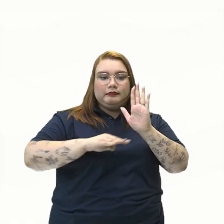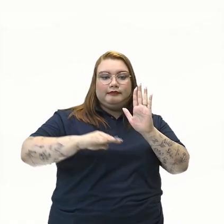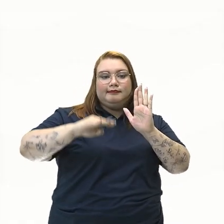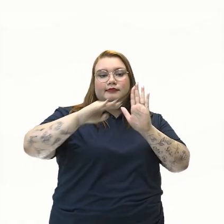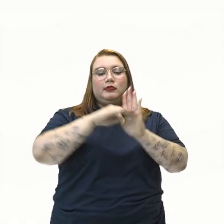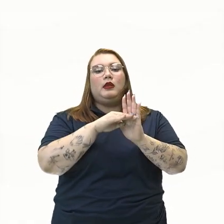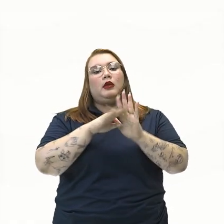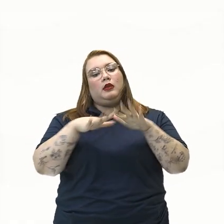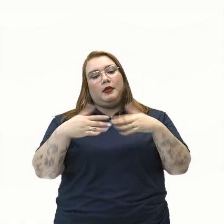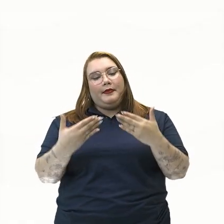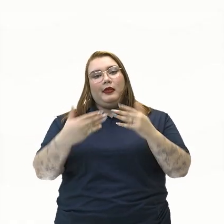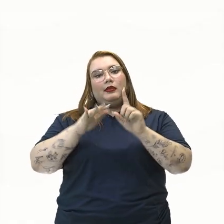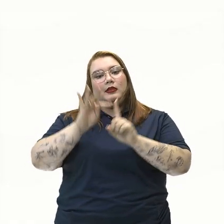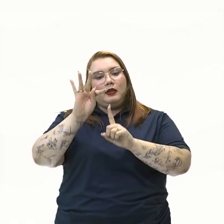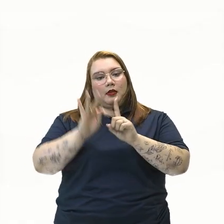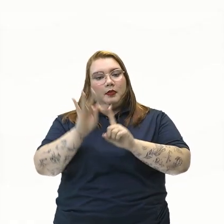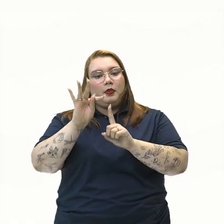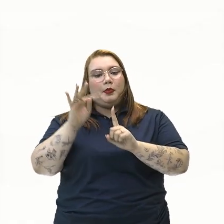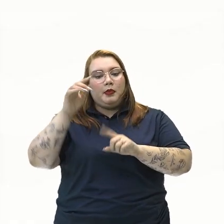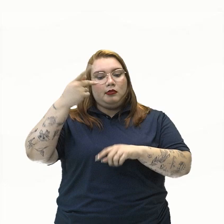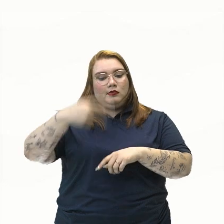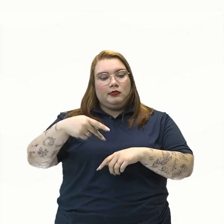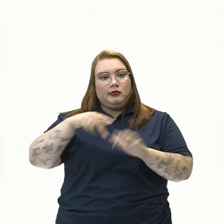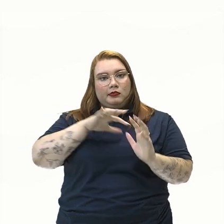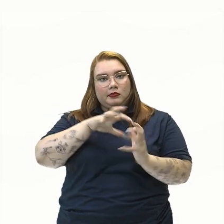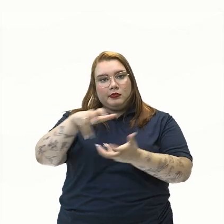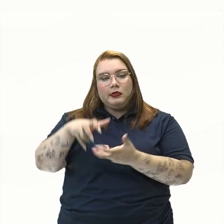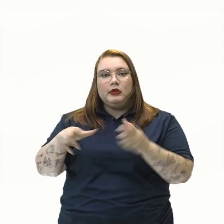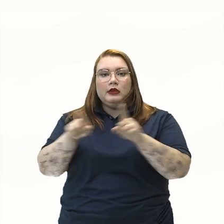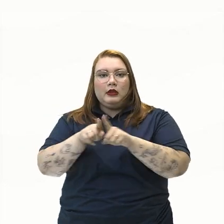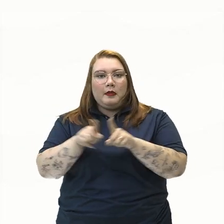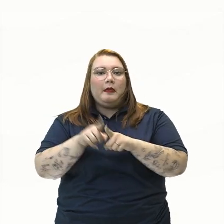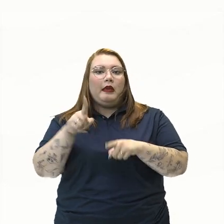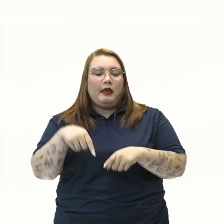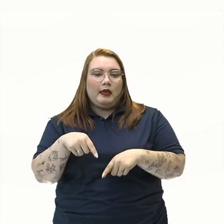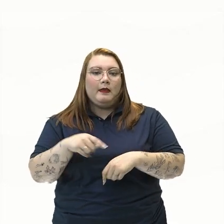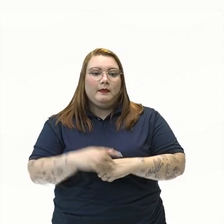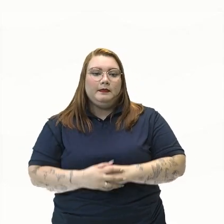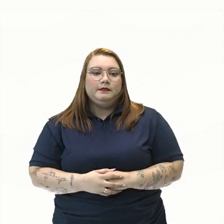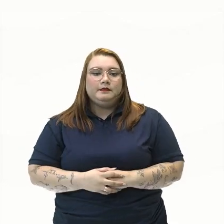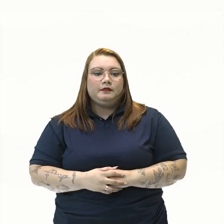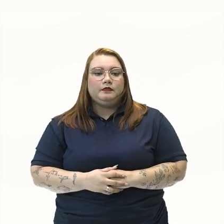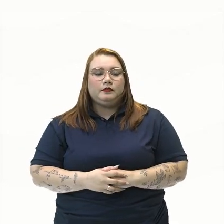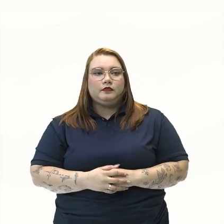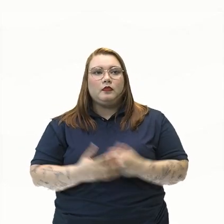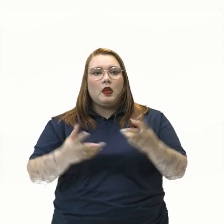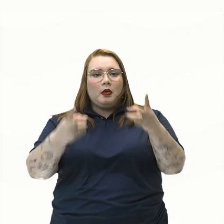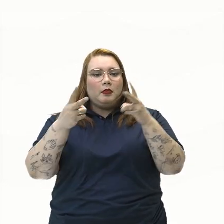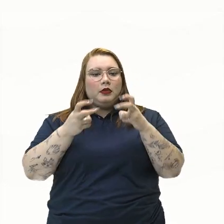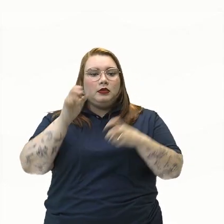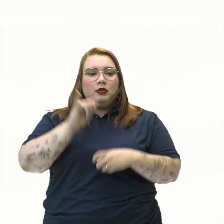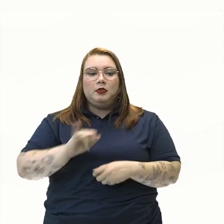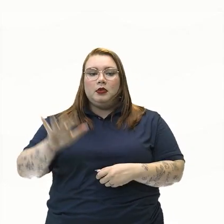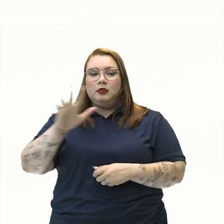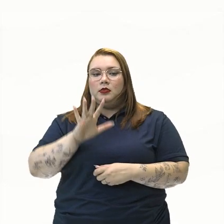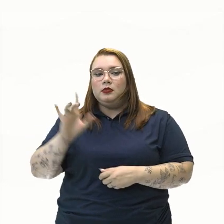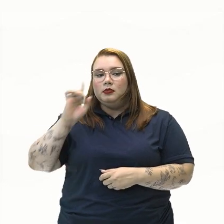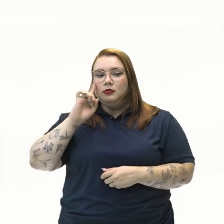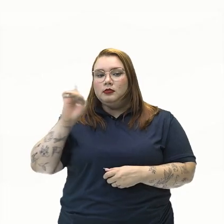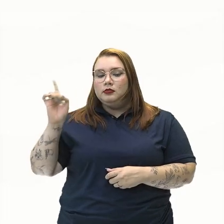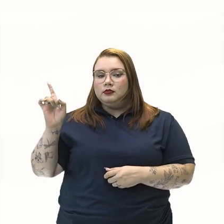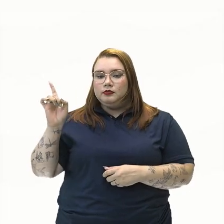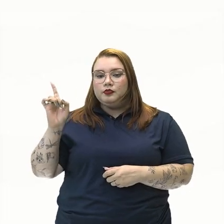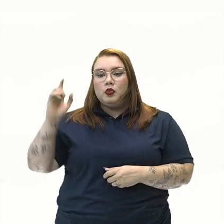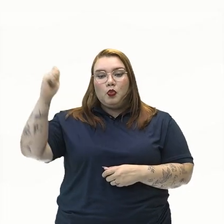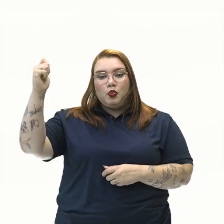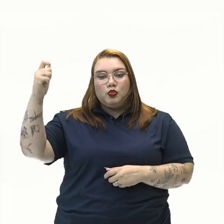aumenta a temperatura aqui para a gente, né? E aí acaba sendo prejudicial. O que eu observo aqui nessa imagem? Olha só,